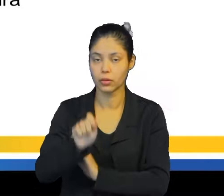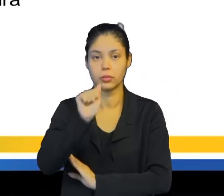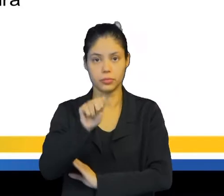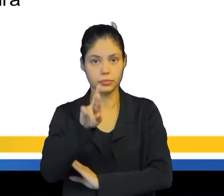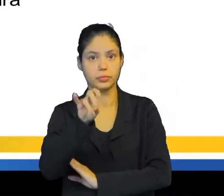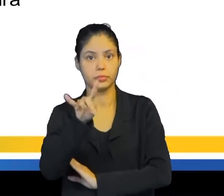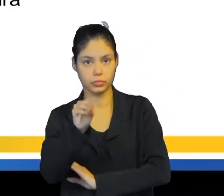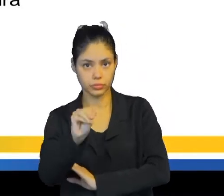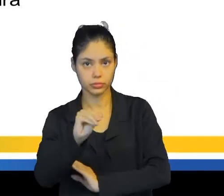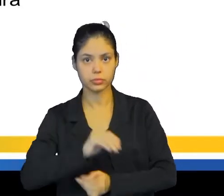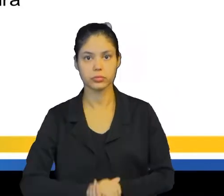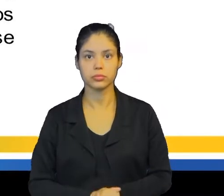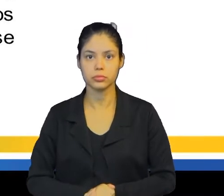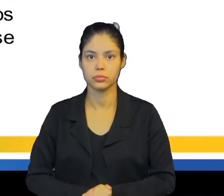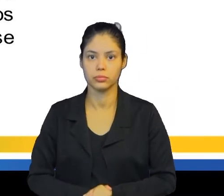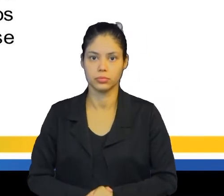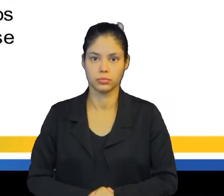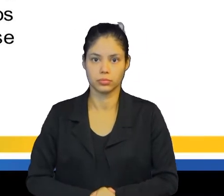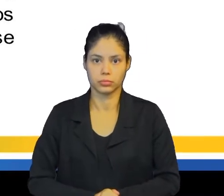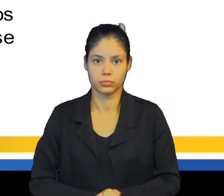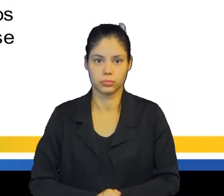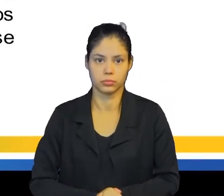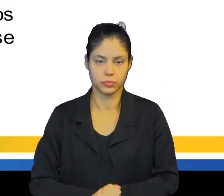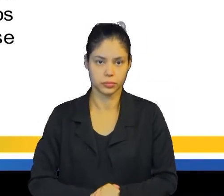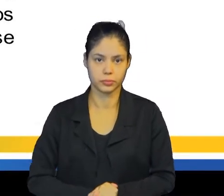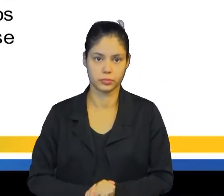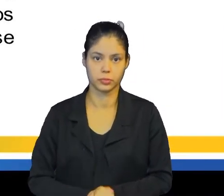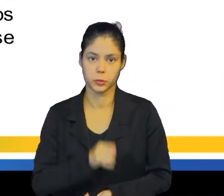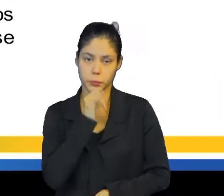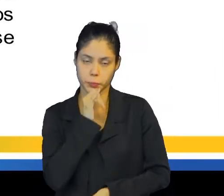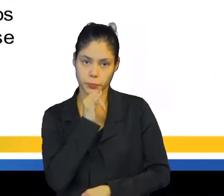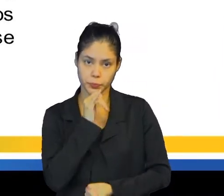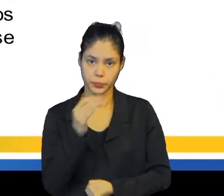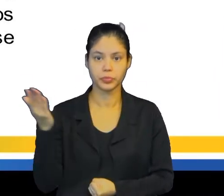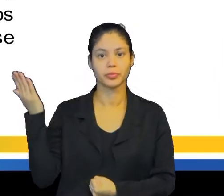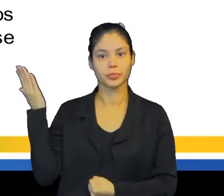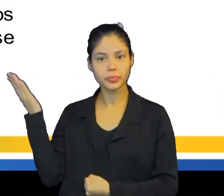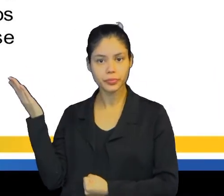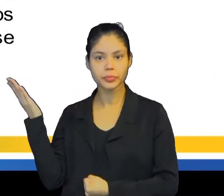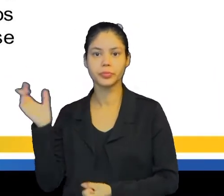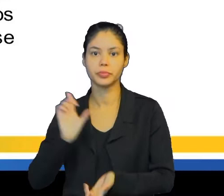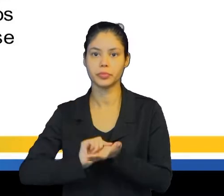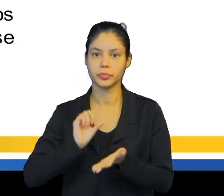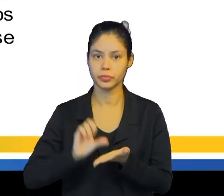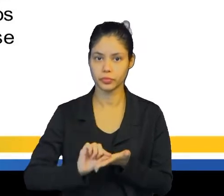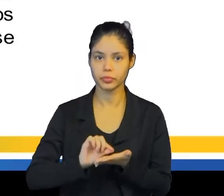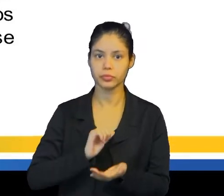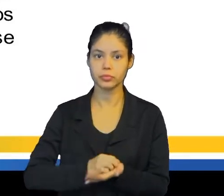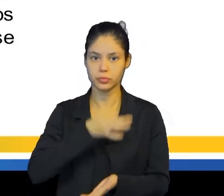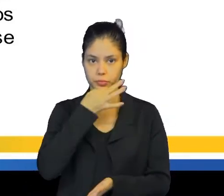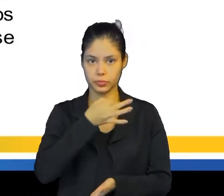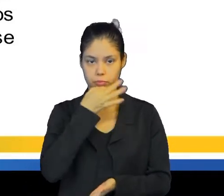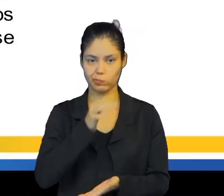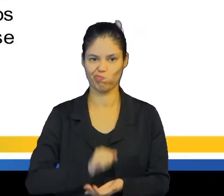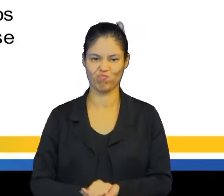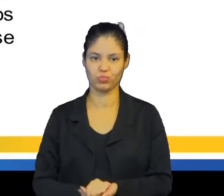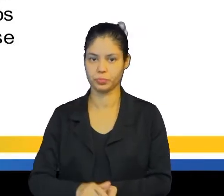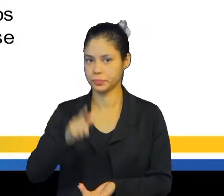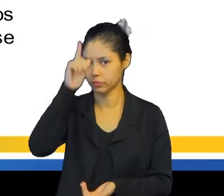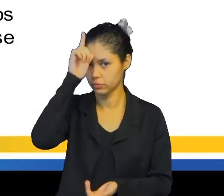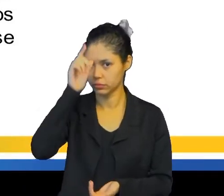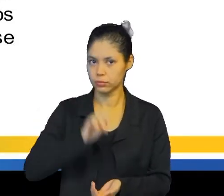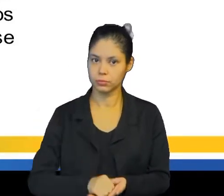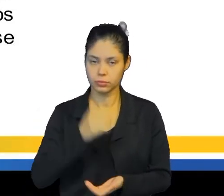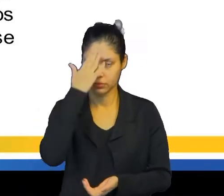autor, ok? E aí nós temos um exemplo de um artigo de opinião, né? O